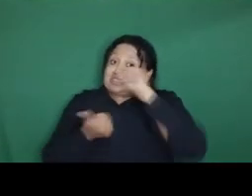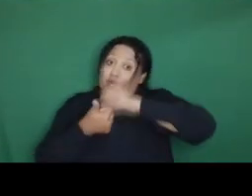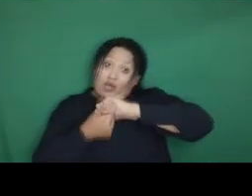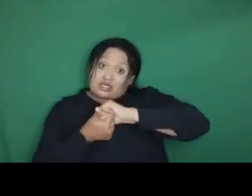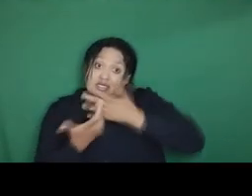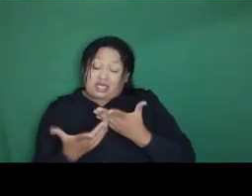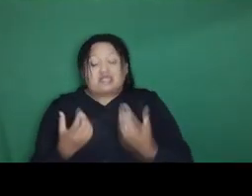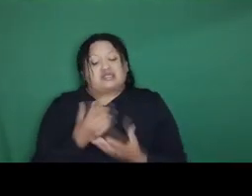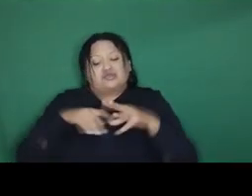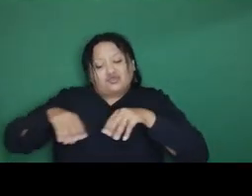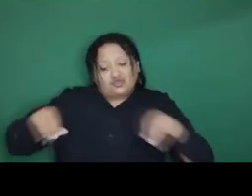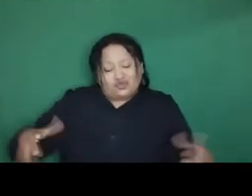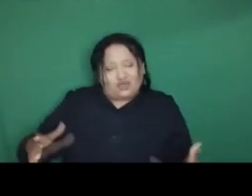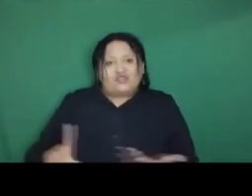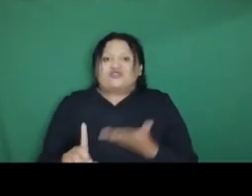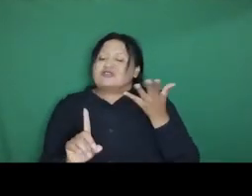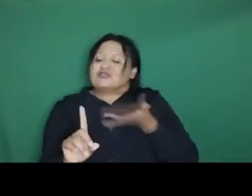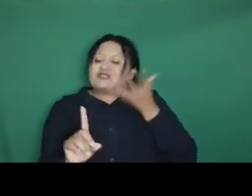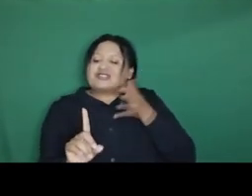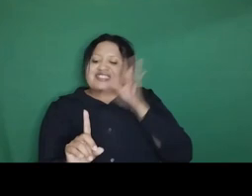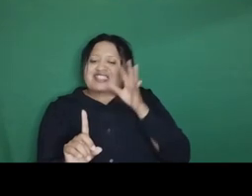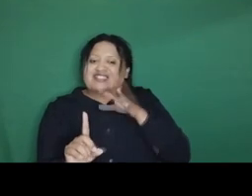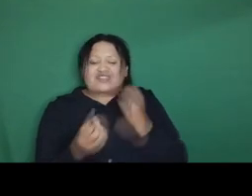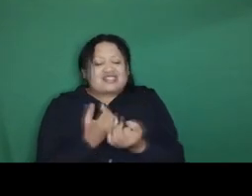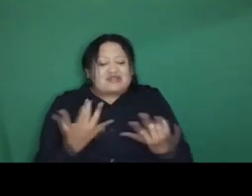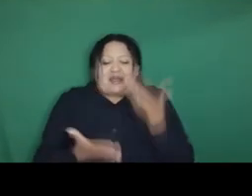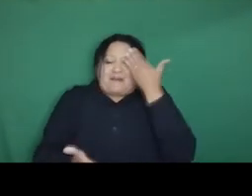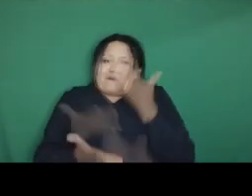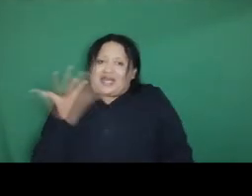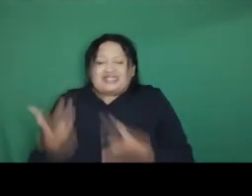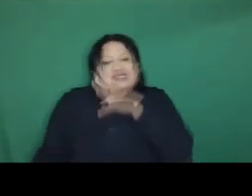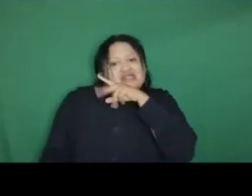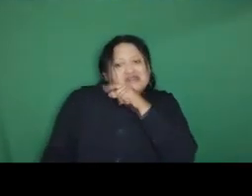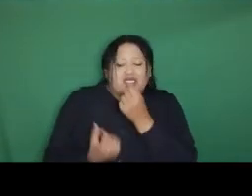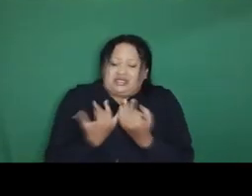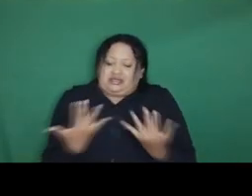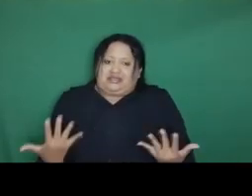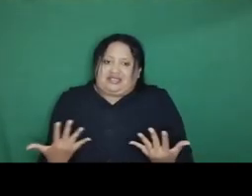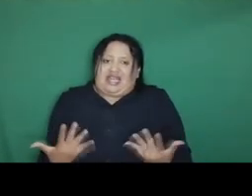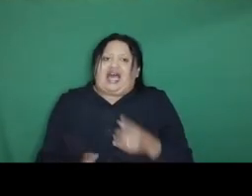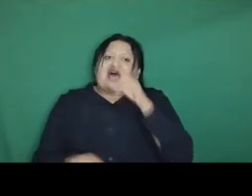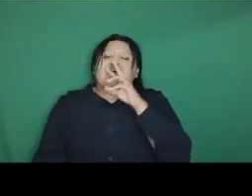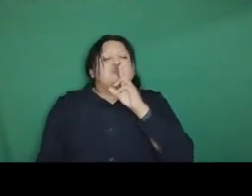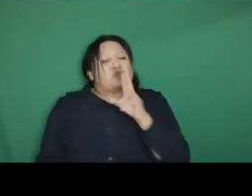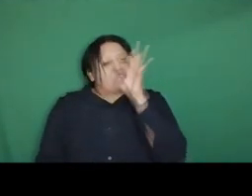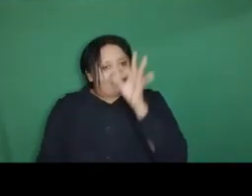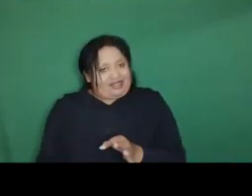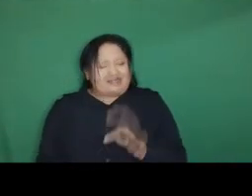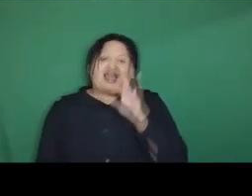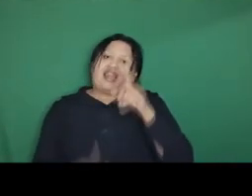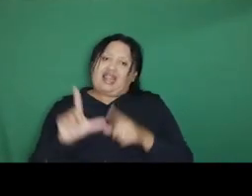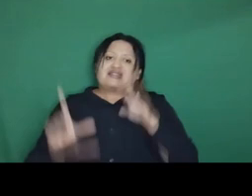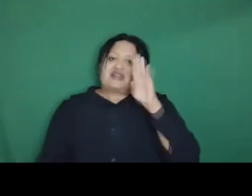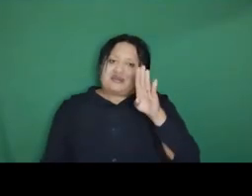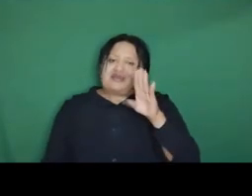o incentivo As queimadas e você tem a perda de biodiversidade tá então a resposta correta é a letra